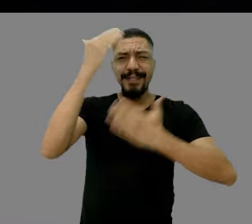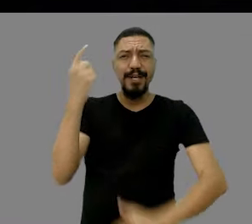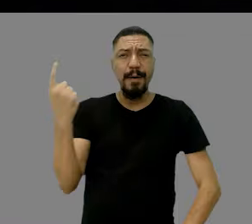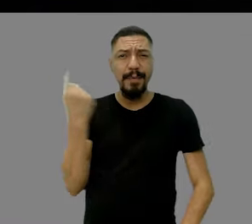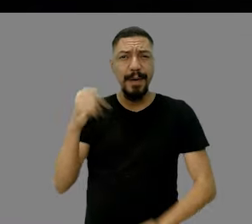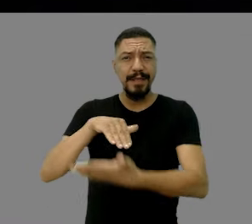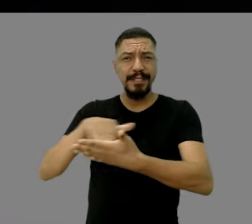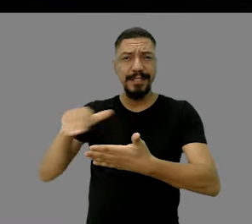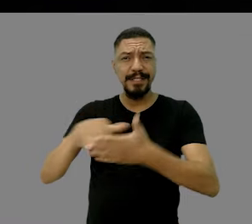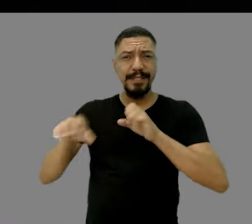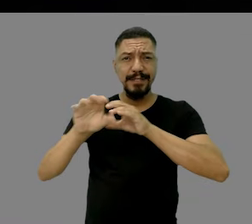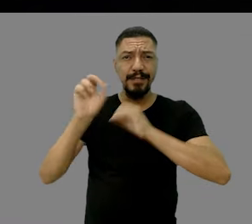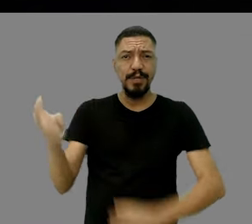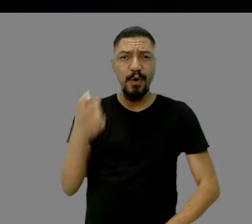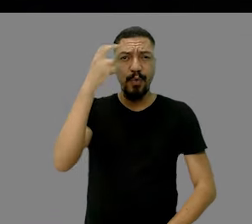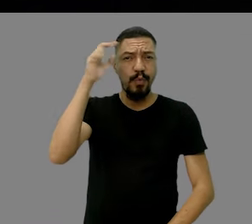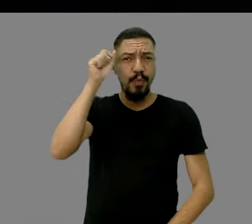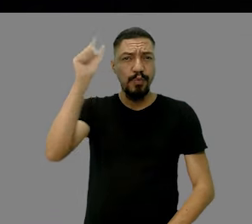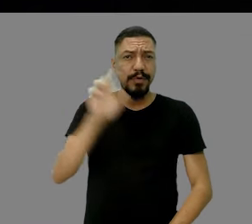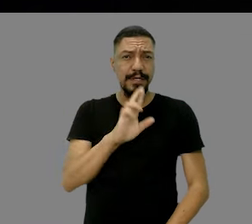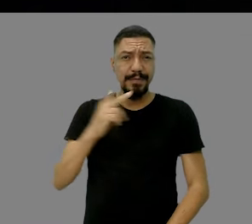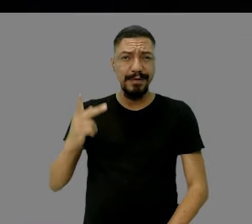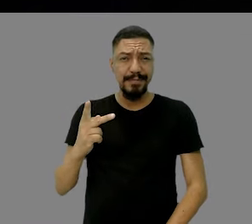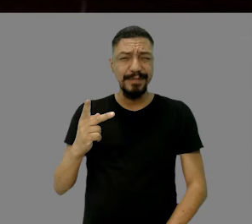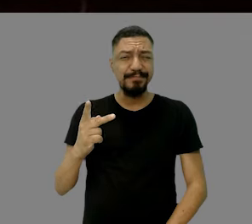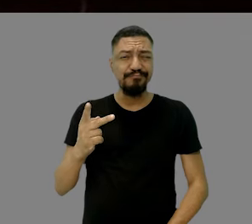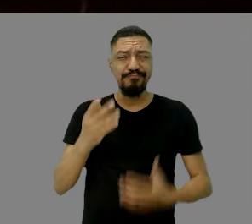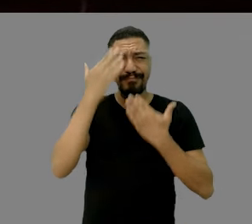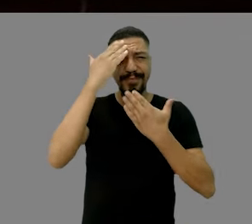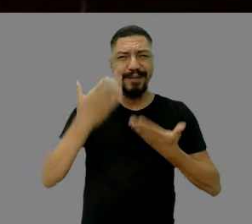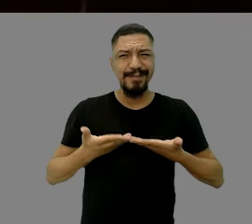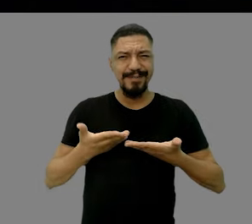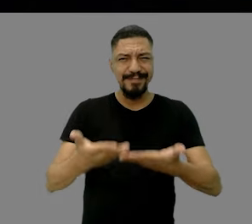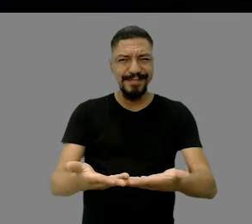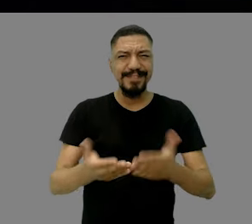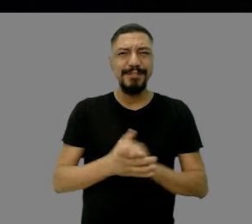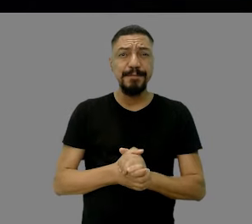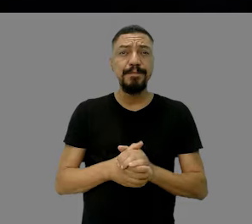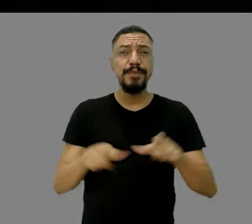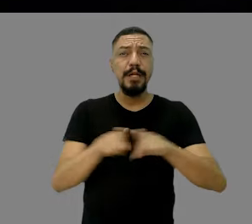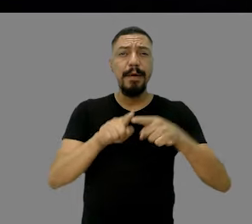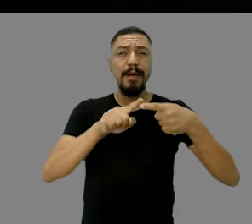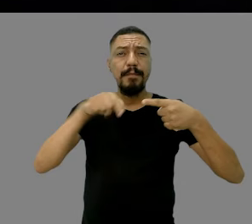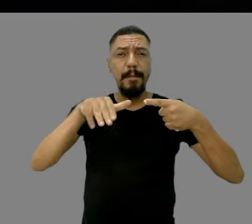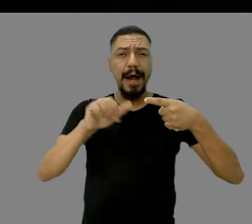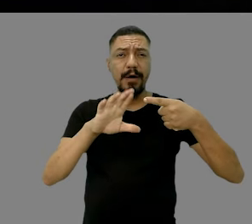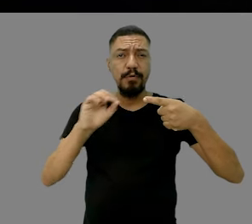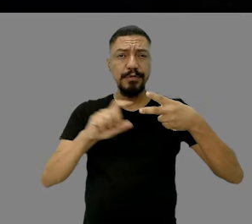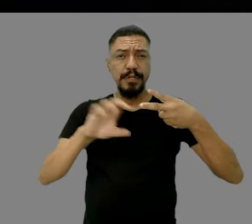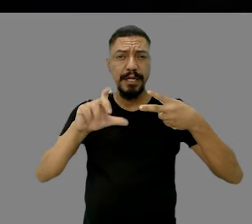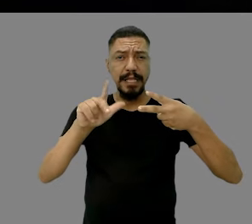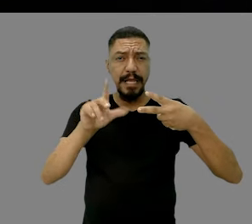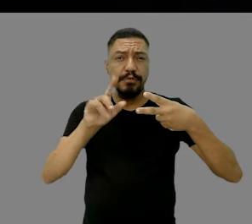à Secretaria de Educação e Cultura de Ribeirão Pires por nos receber aqui, especialmente ao Marcos e à Cláudia, que estão aqui na técnica,